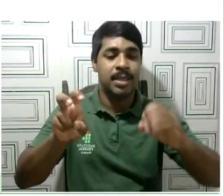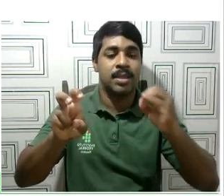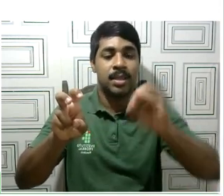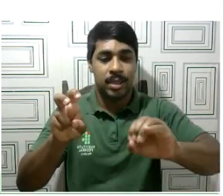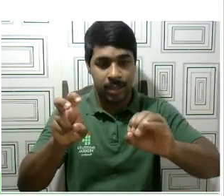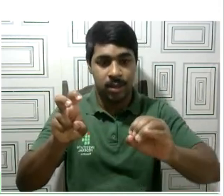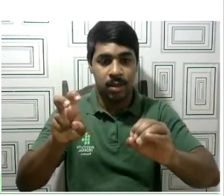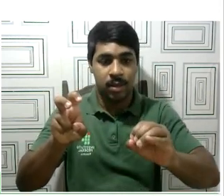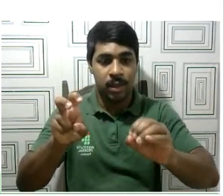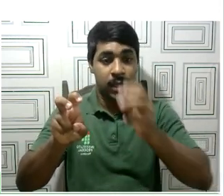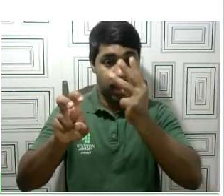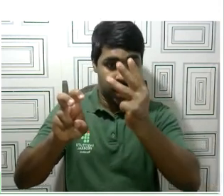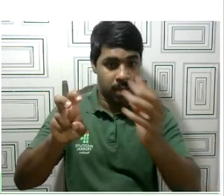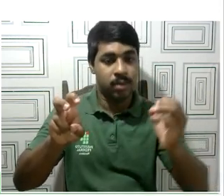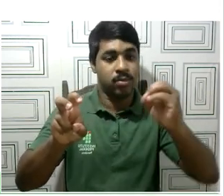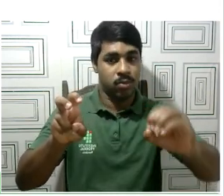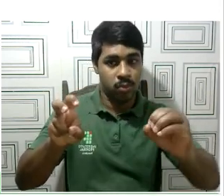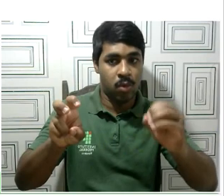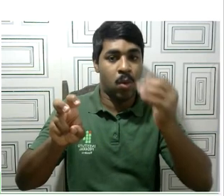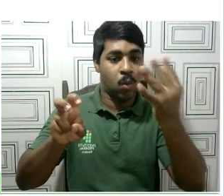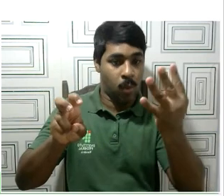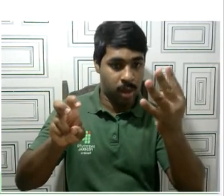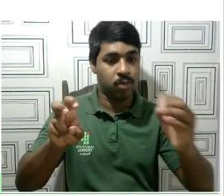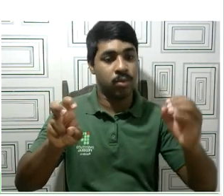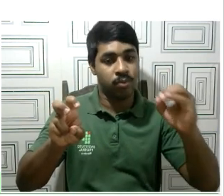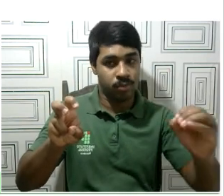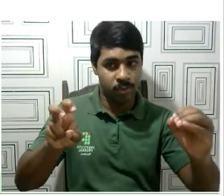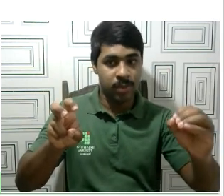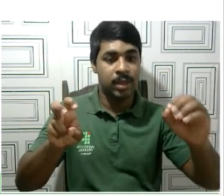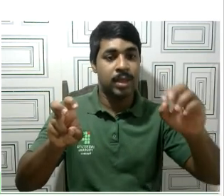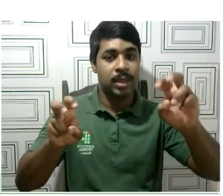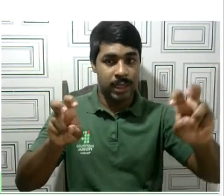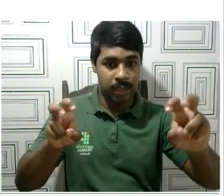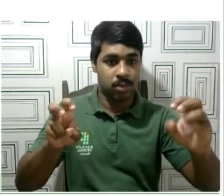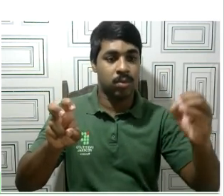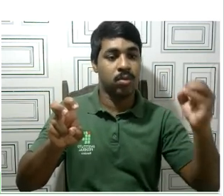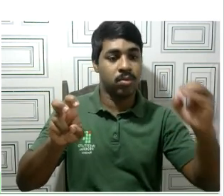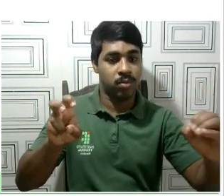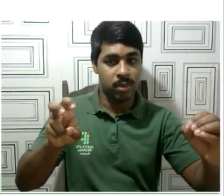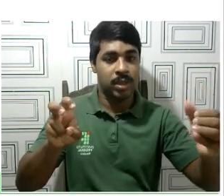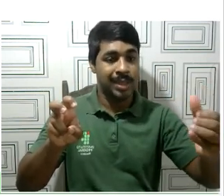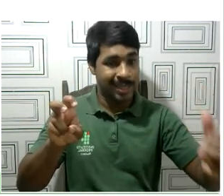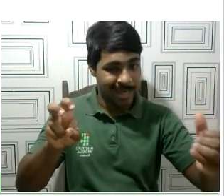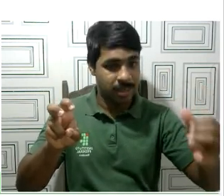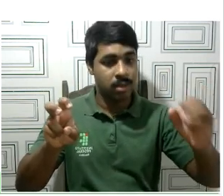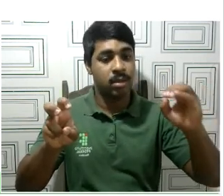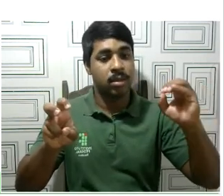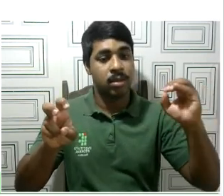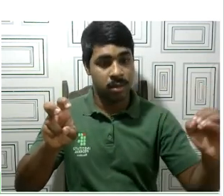eles são 0. 1, 2, 3, 4, 5. Aqui não, ó, são 8, só que aqui tem outros números depois da